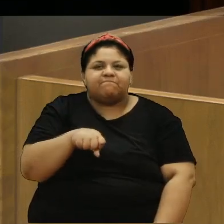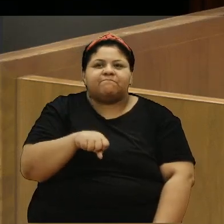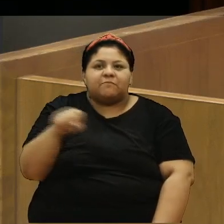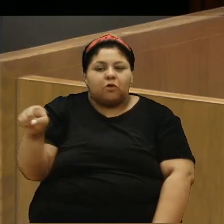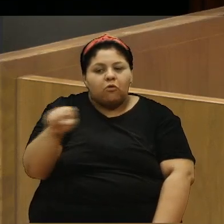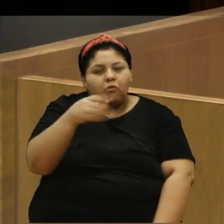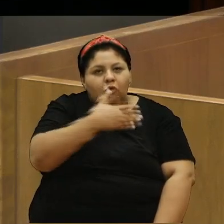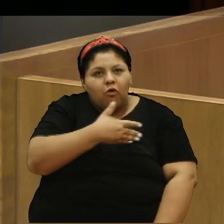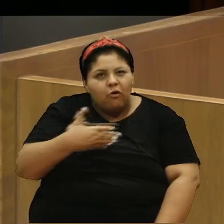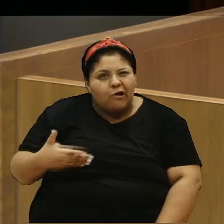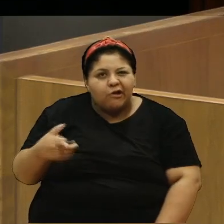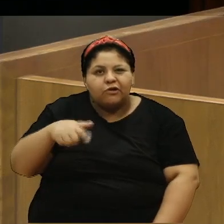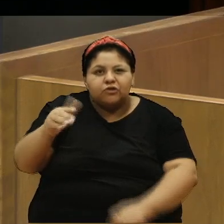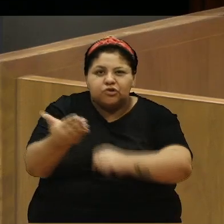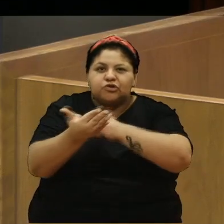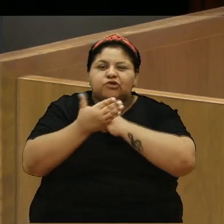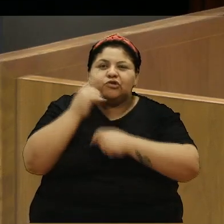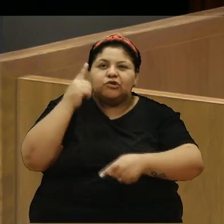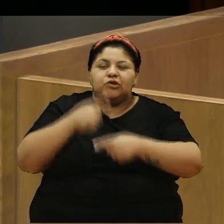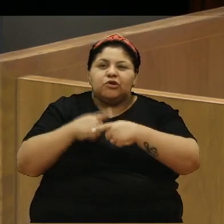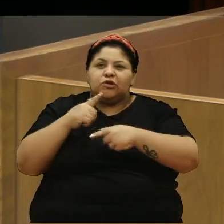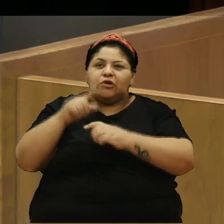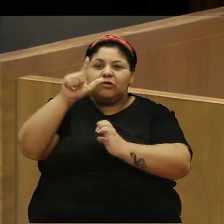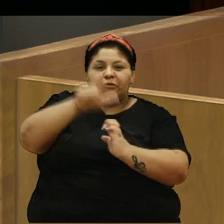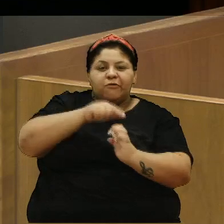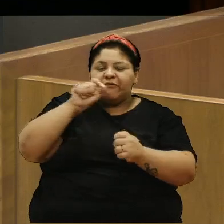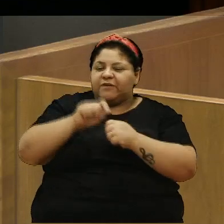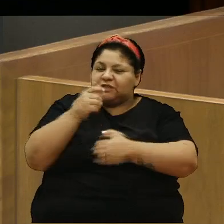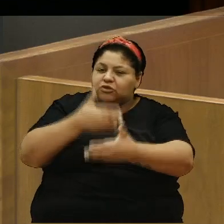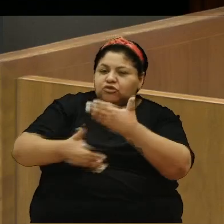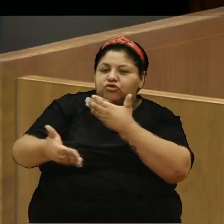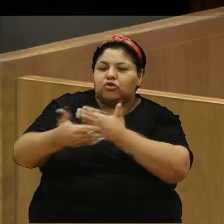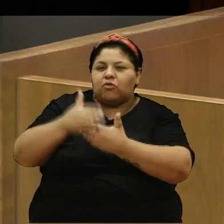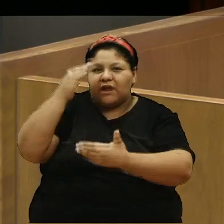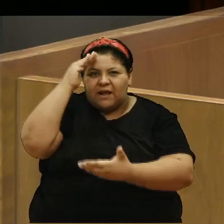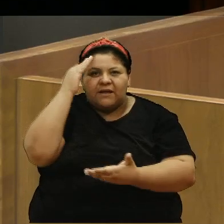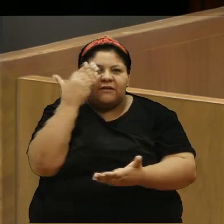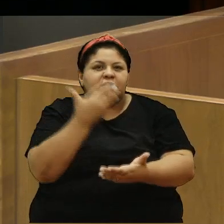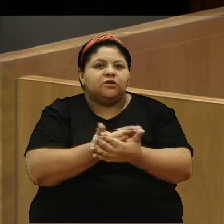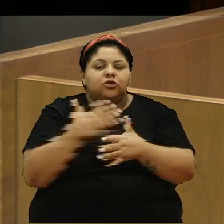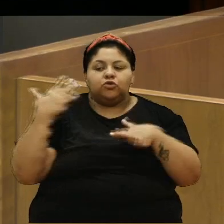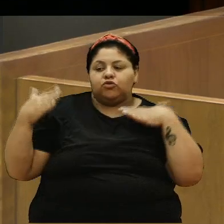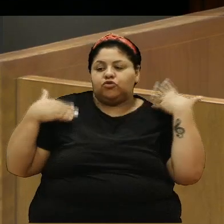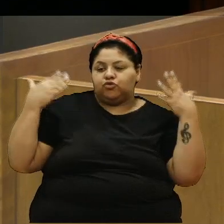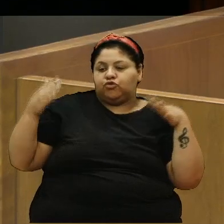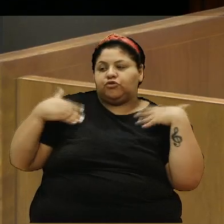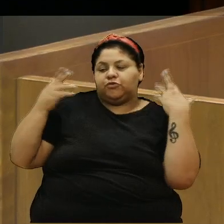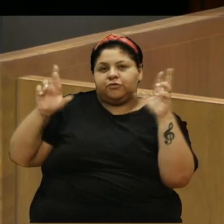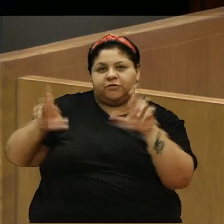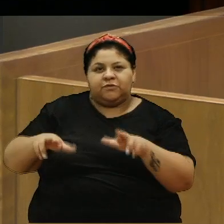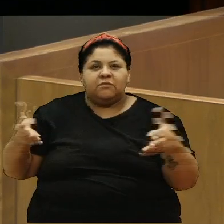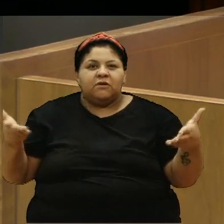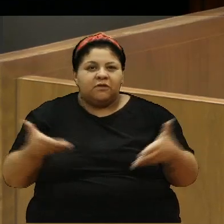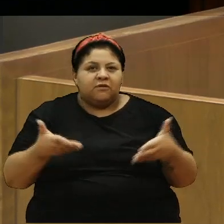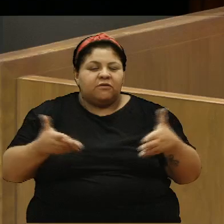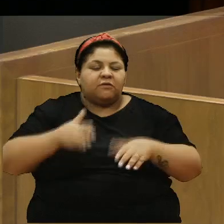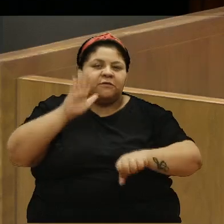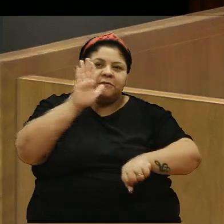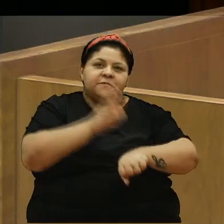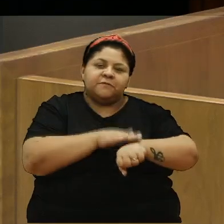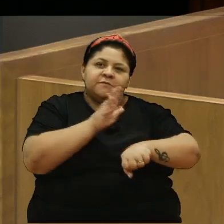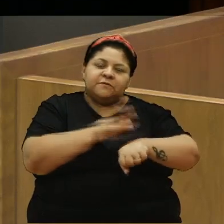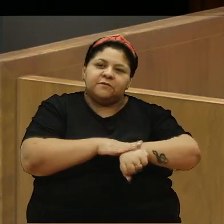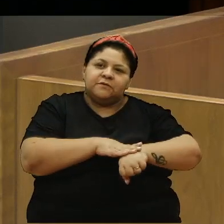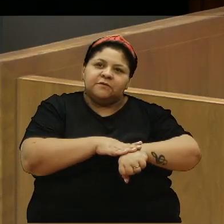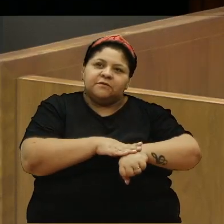poder público nos ajude, porque os empreendedores estão fazendo tudo, estão acreditando no turismo da nossa região. Agora, então, é o momento